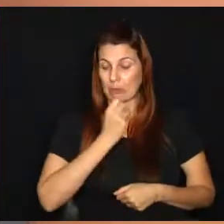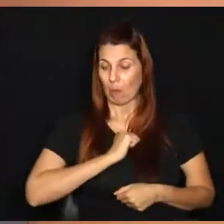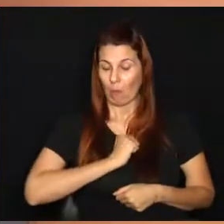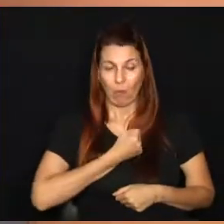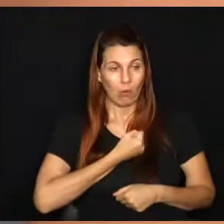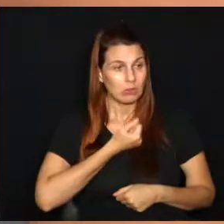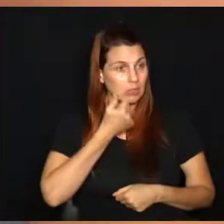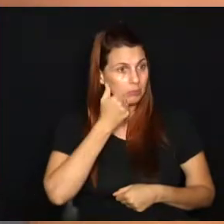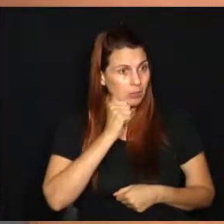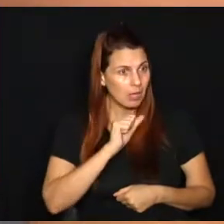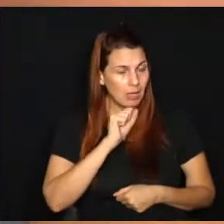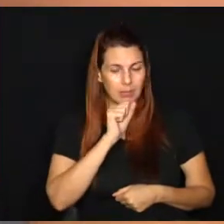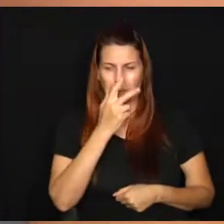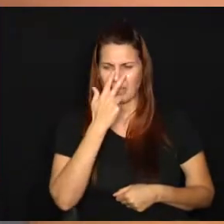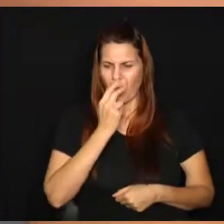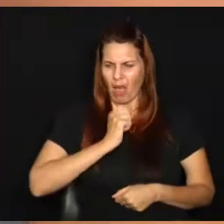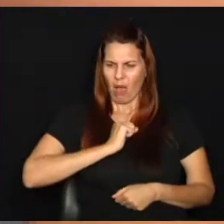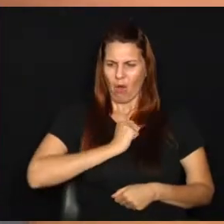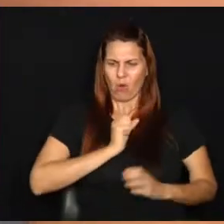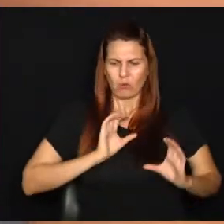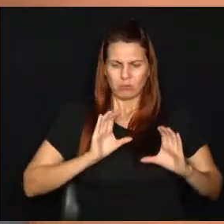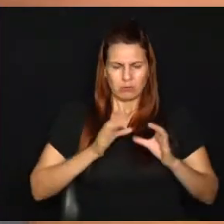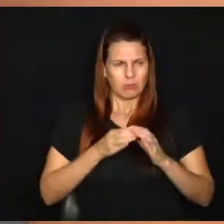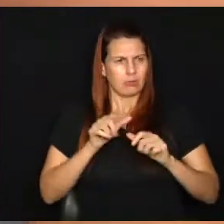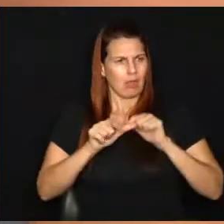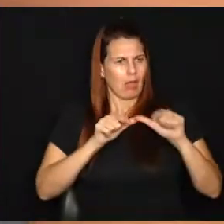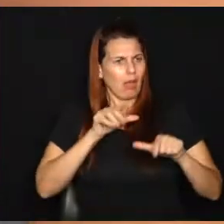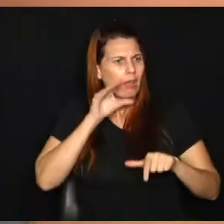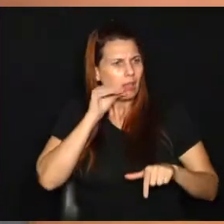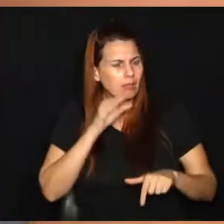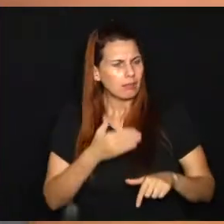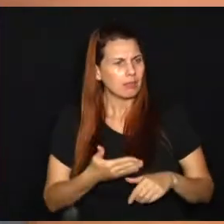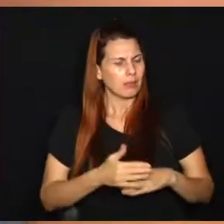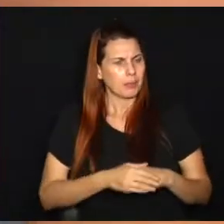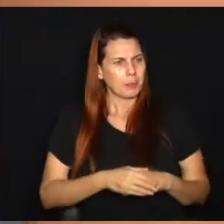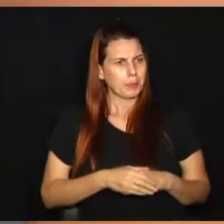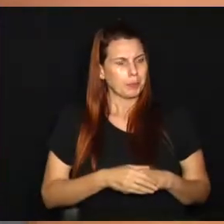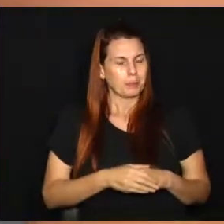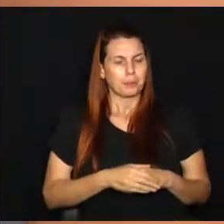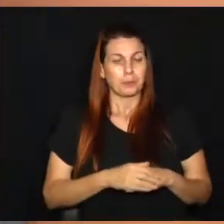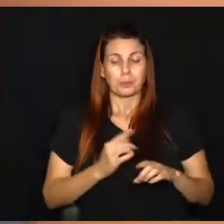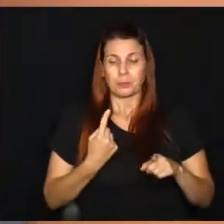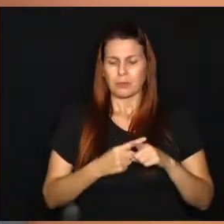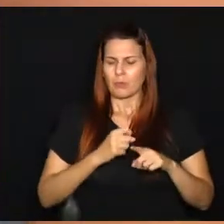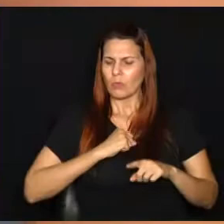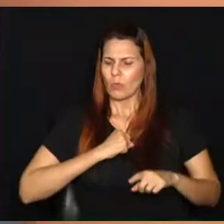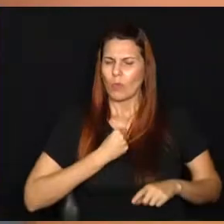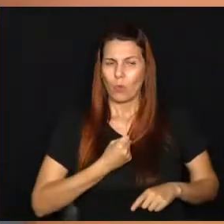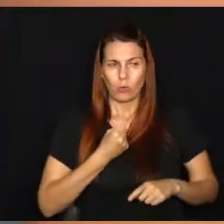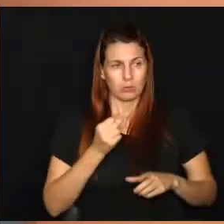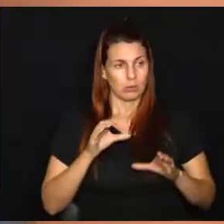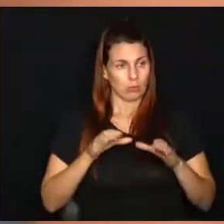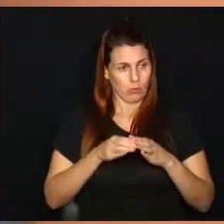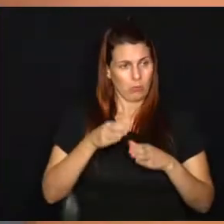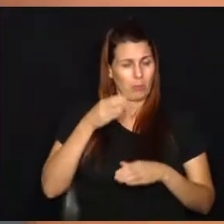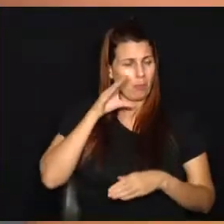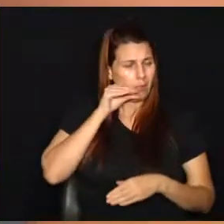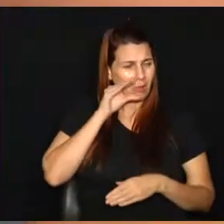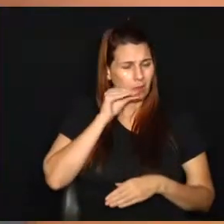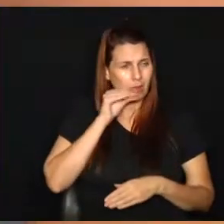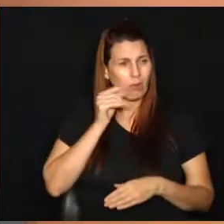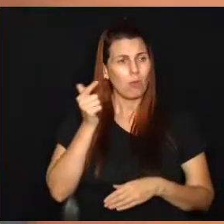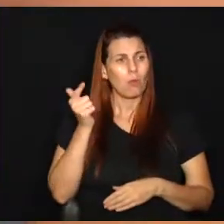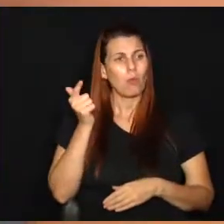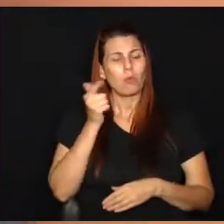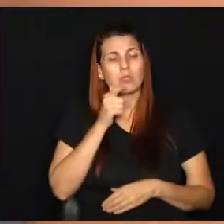das mulheres, eles têm ódio da classe. O ódio deles é porque as domésticas, algumas domésticas